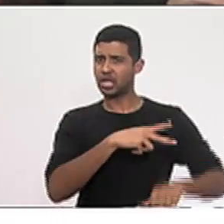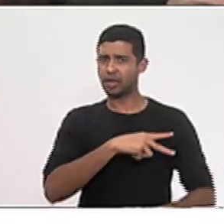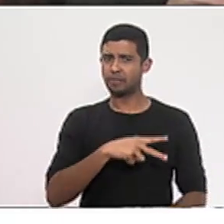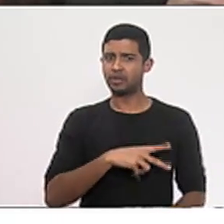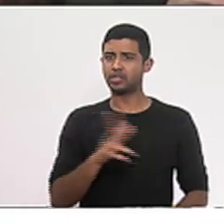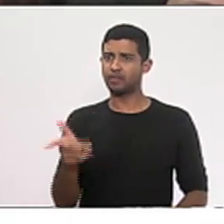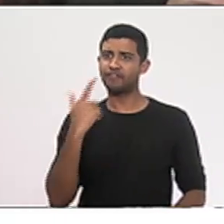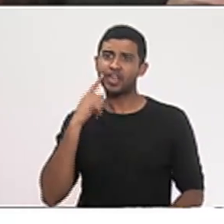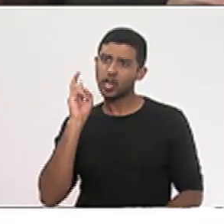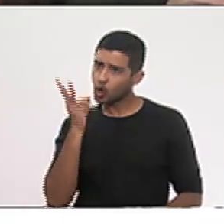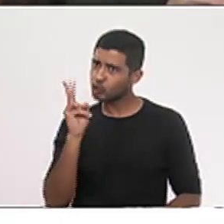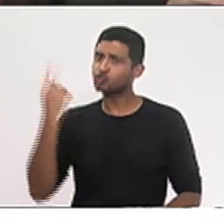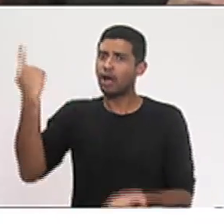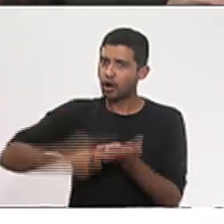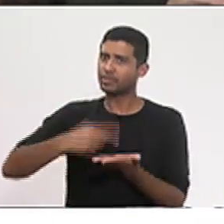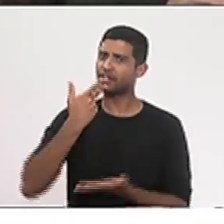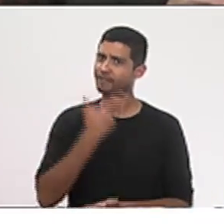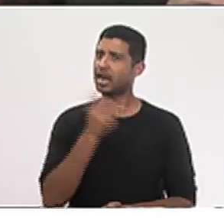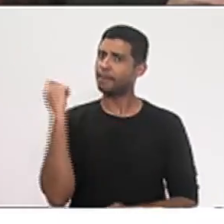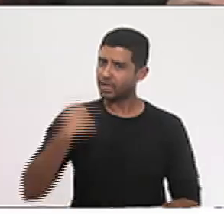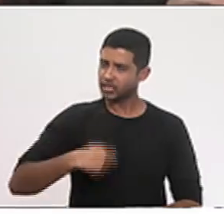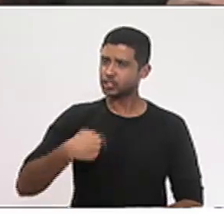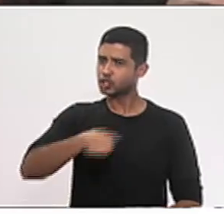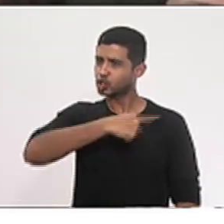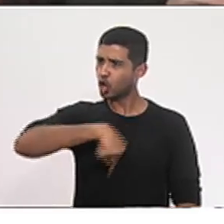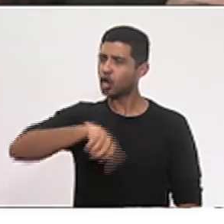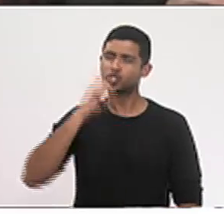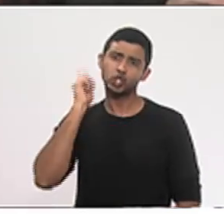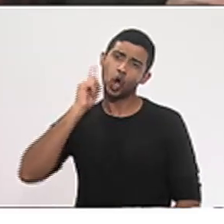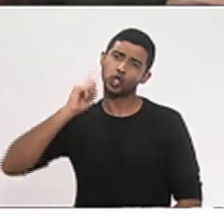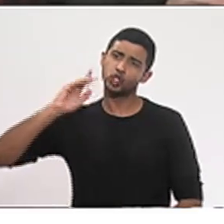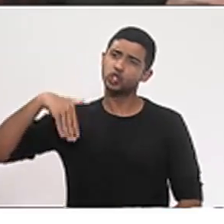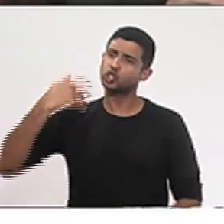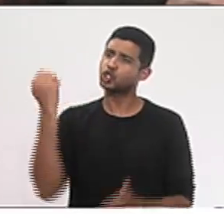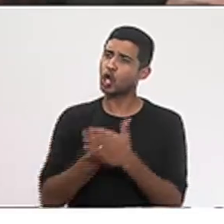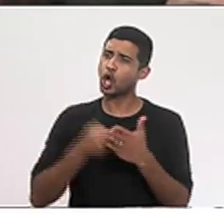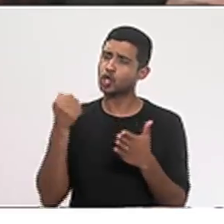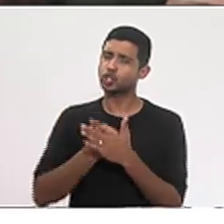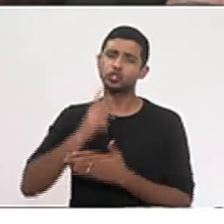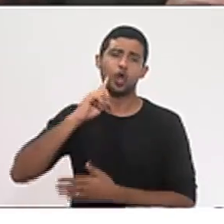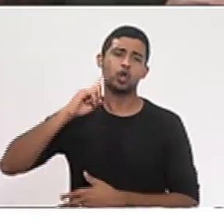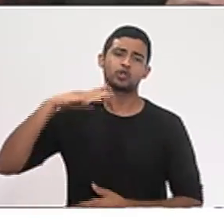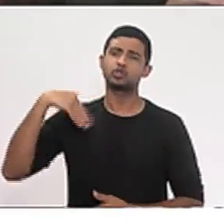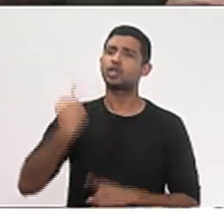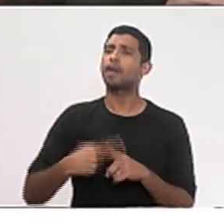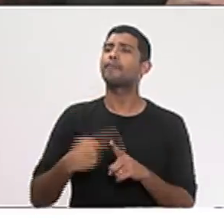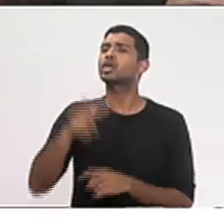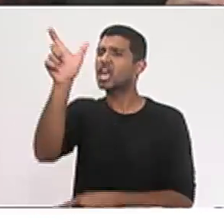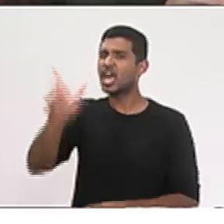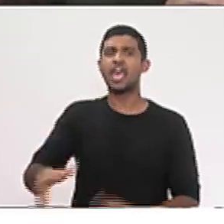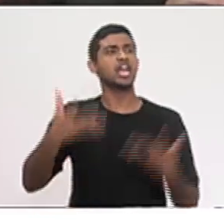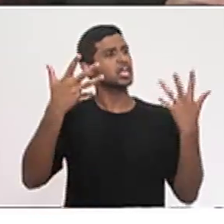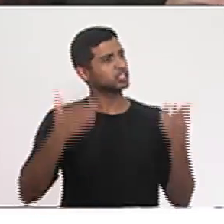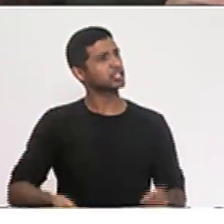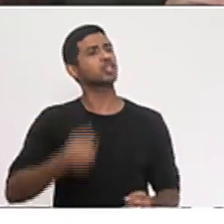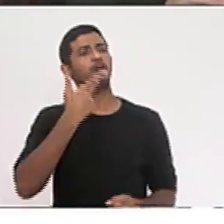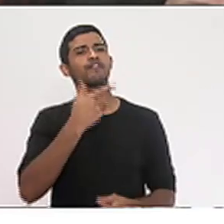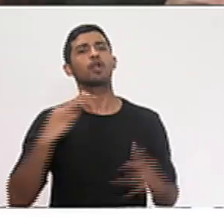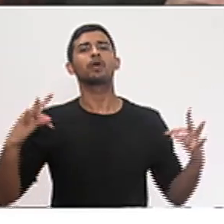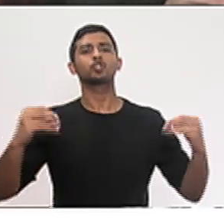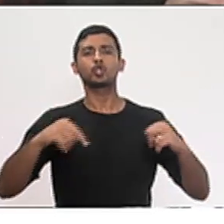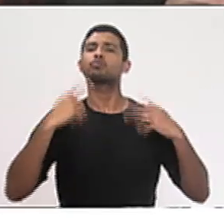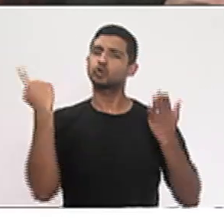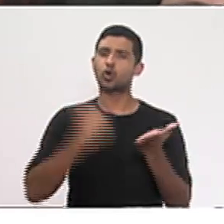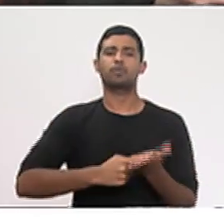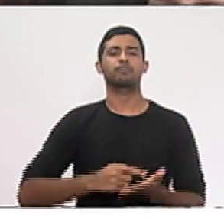manter essa posição como governador. É isso que nós cobraremos dele diariamente, que foi ele quem assumiu publicamente esse